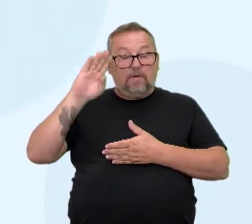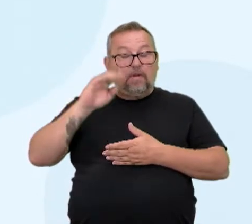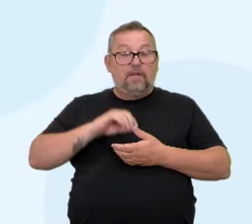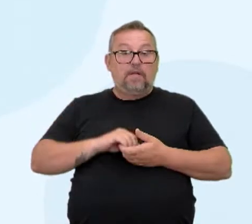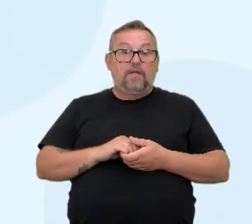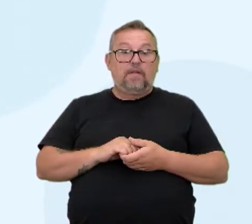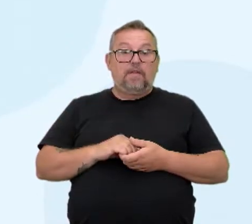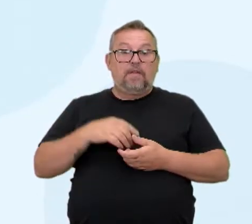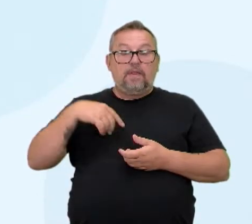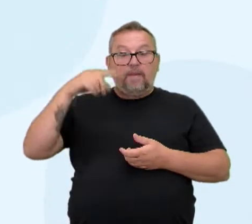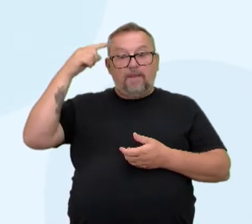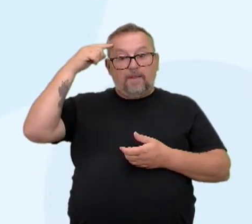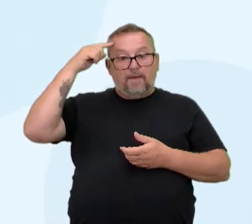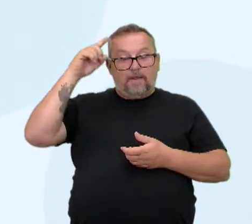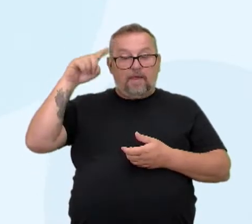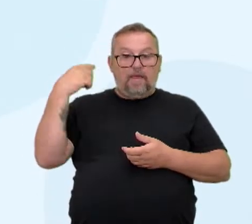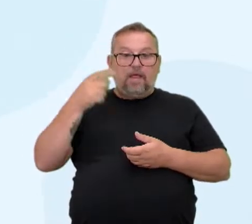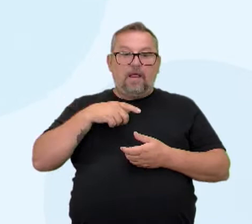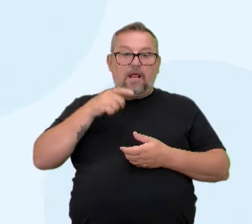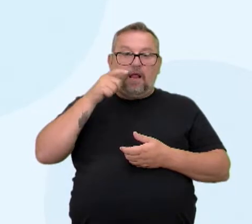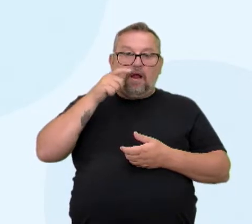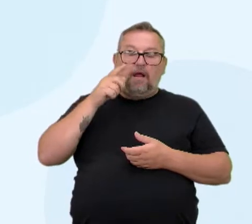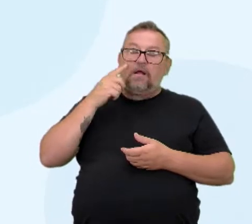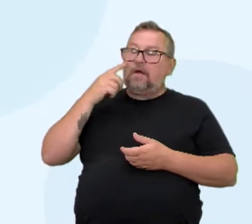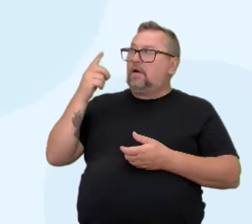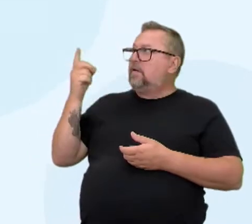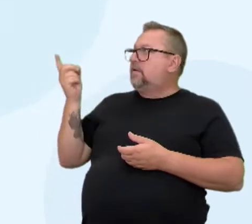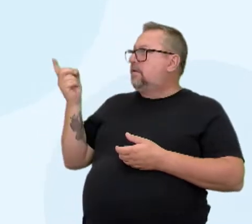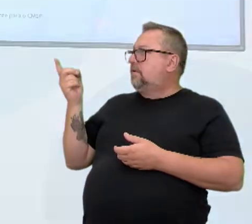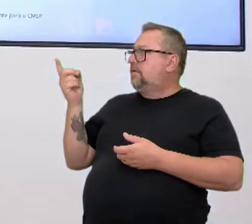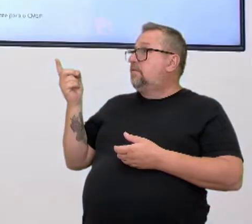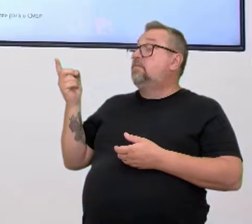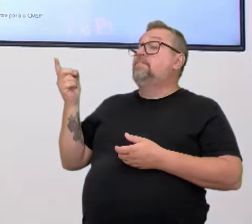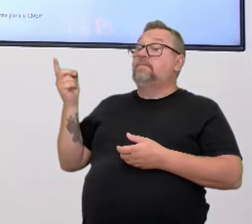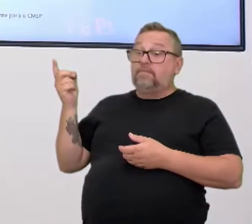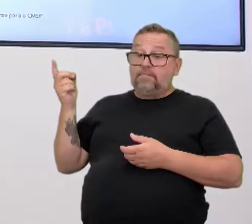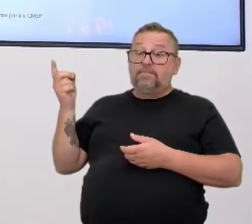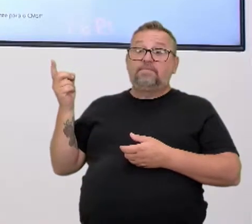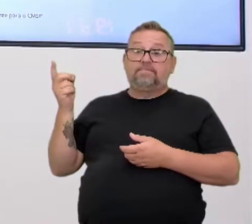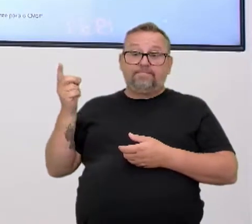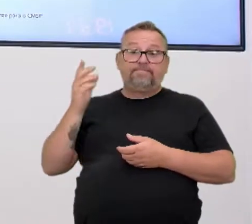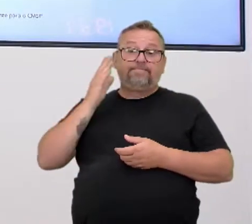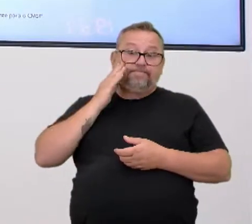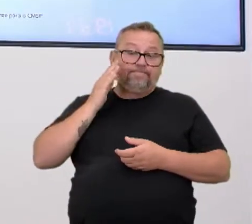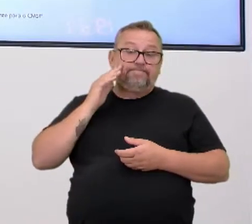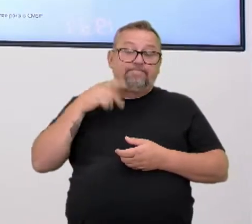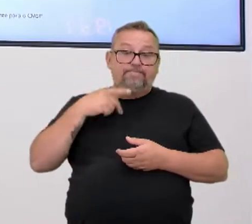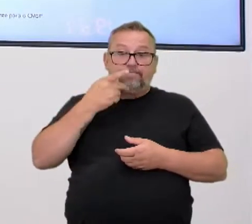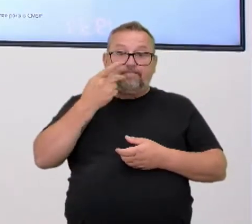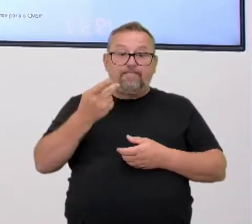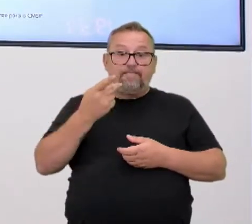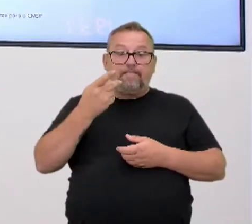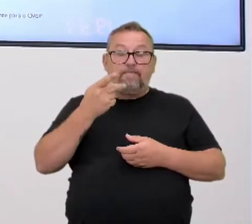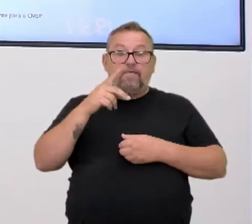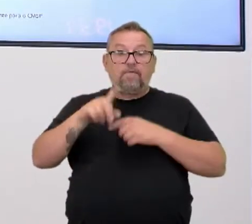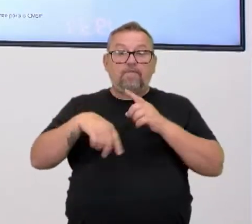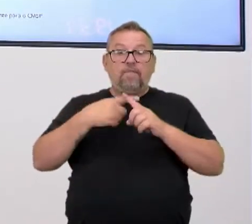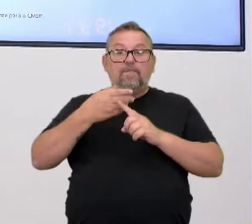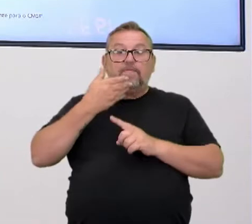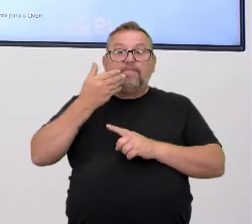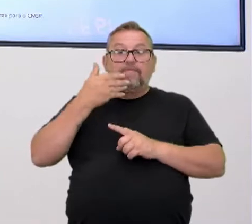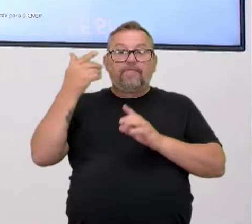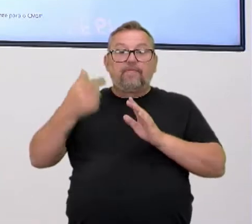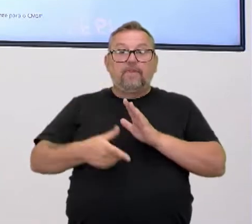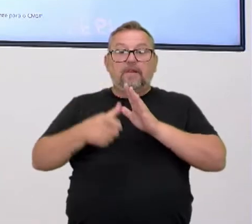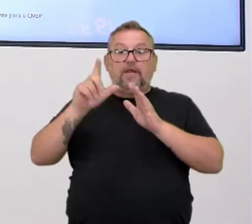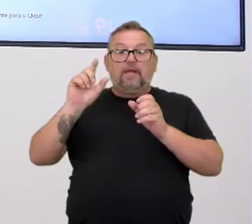Então, pensando aí que a gente bate o olho no mapa mental e já sabe do que se está falando. Por isso que é muito mais fácil, antes de fazer